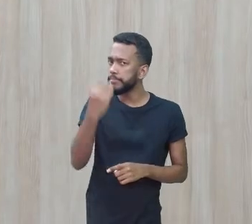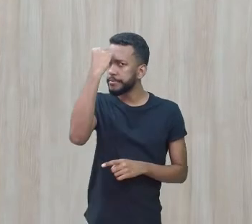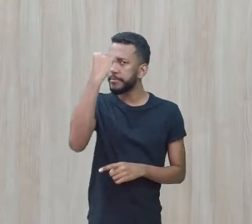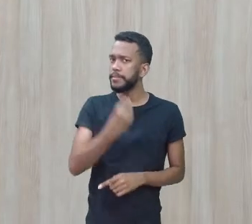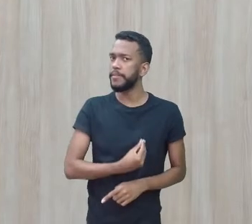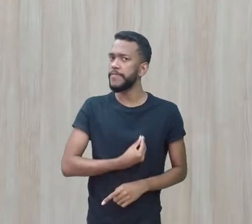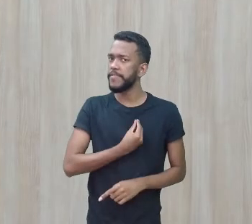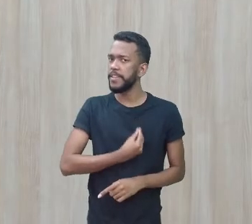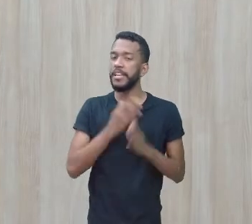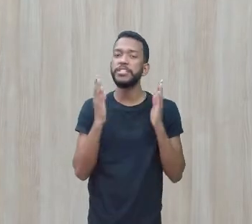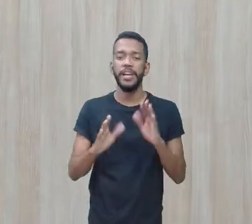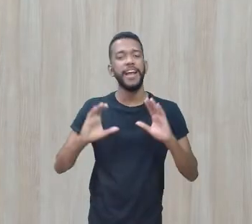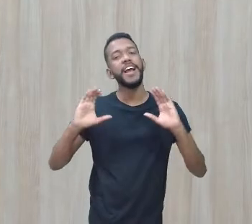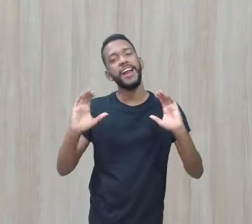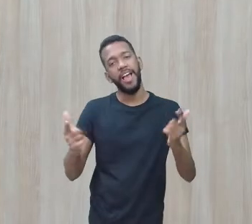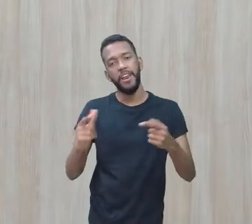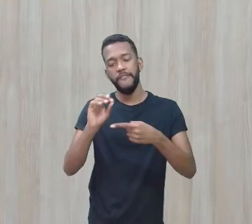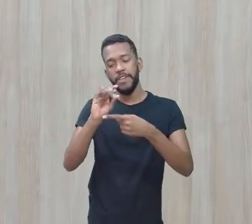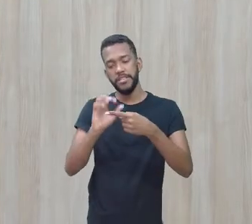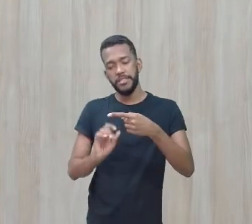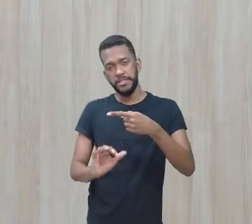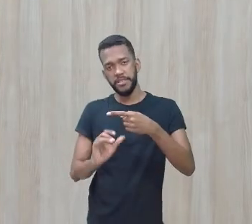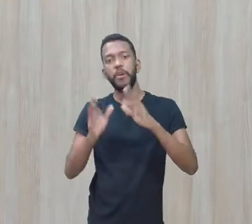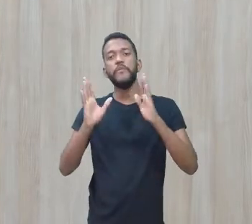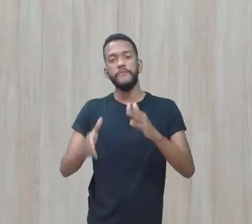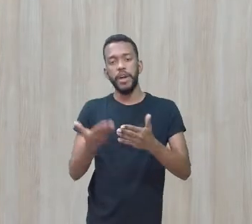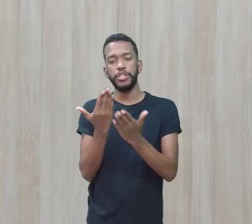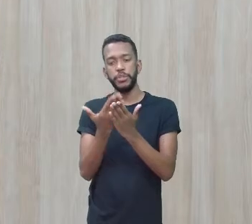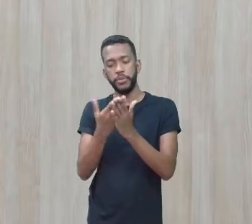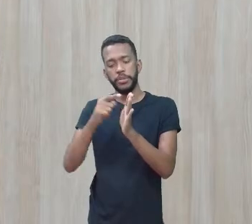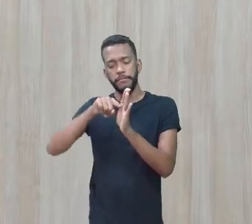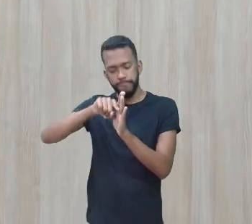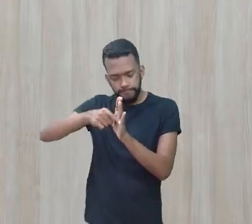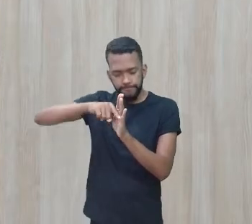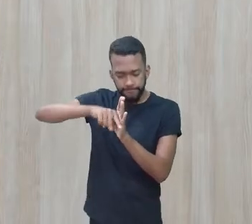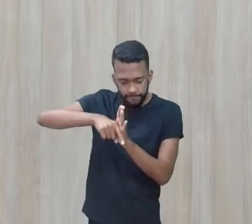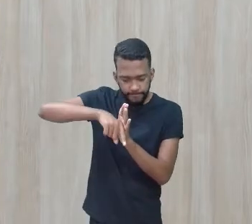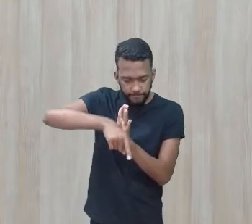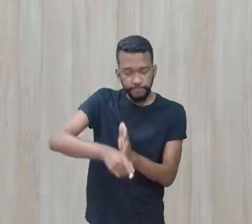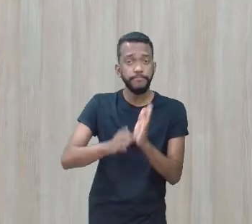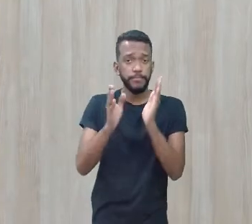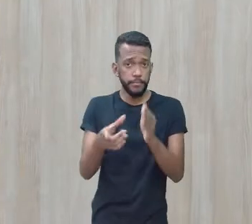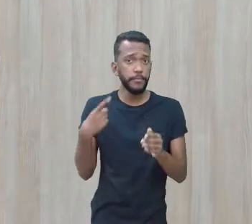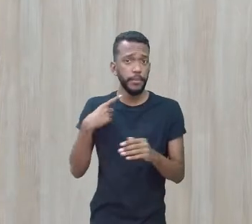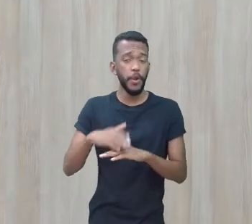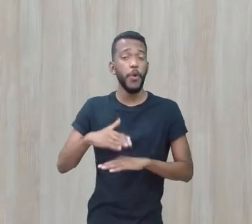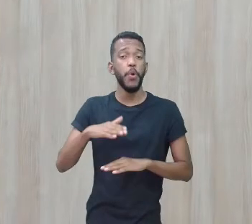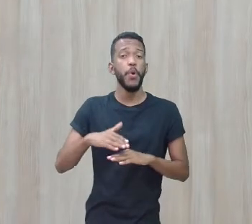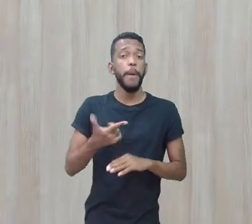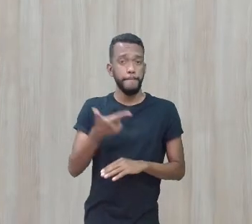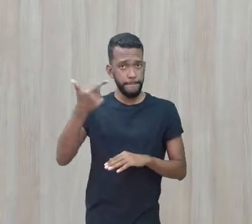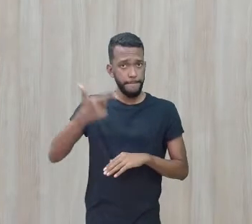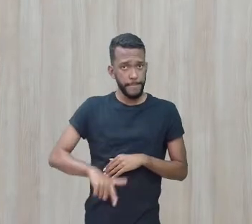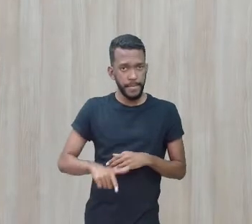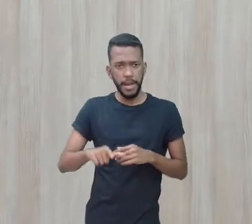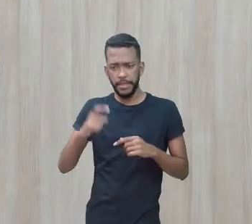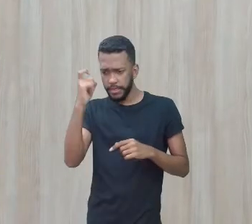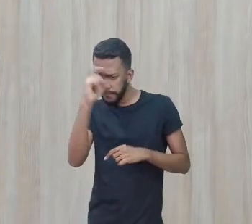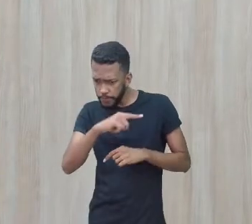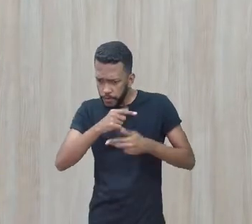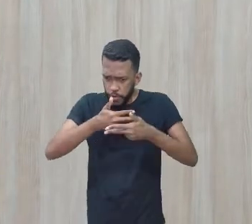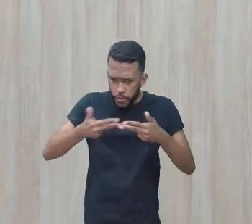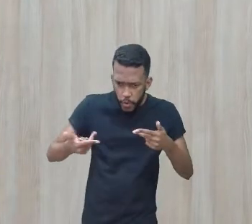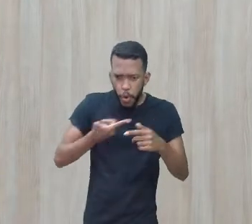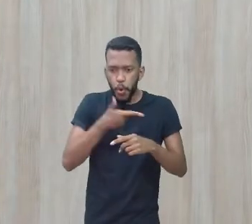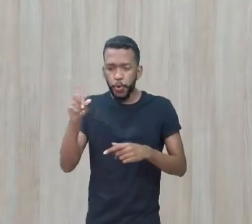vida. Claro que as frações elas vão ampliando, né? A gente vai descobrindo outras dificuldades, vai descobrindo outras maneiras.